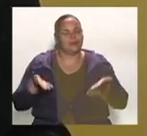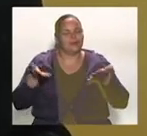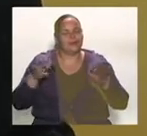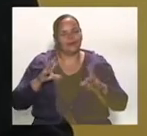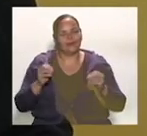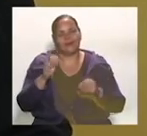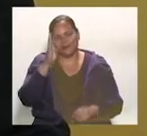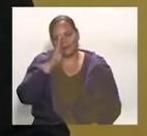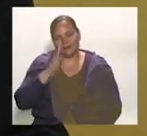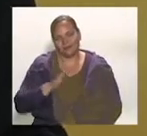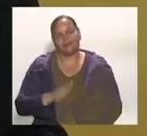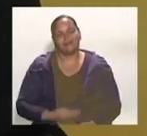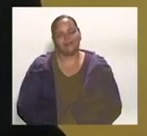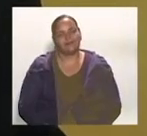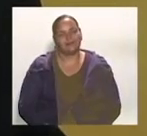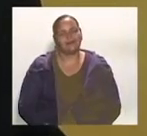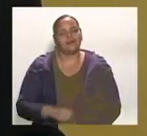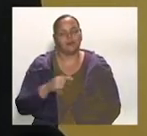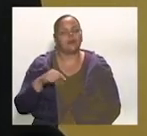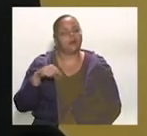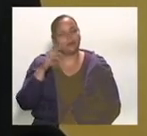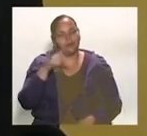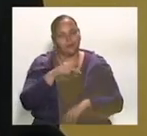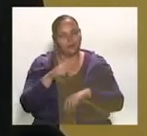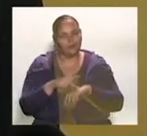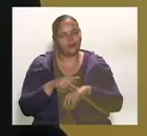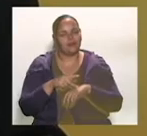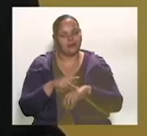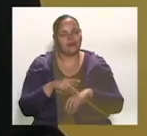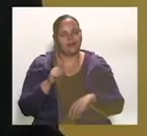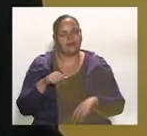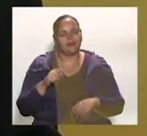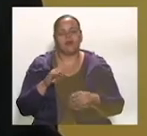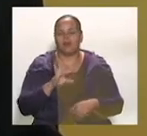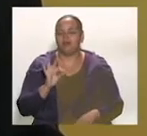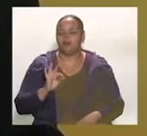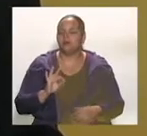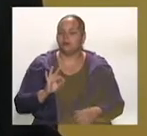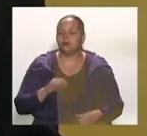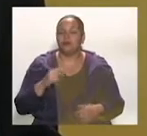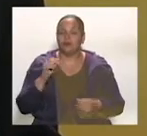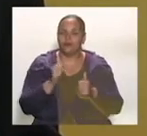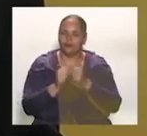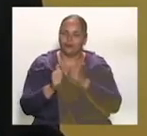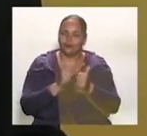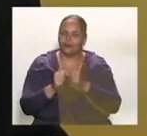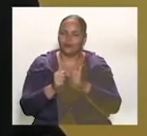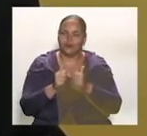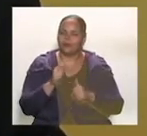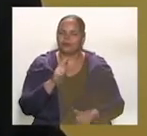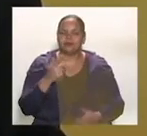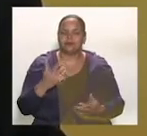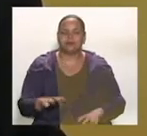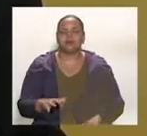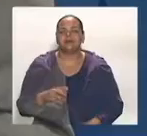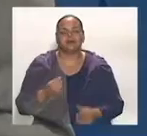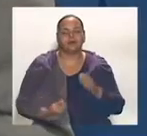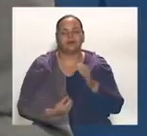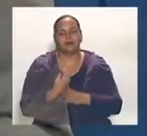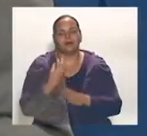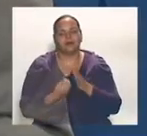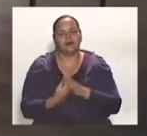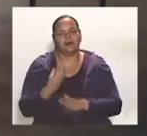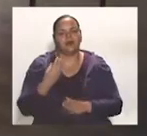fico satisfeito de ver o professor sendo reconhecido internacionalmente, porque isso engrandece a todos nós brasileiros. Né? Claro, exatamente. Representando